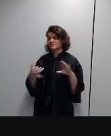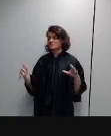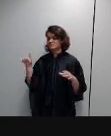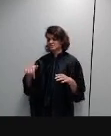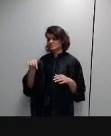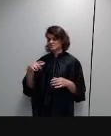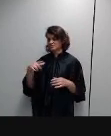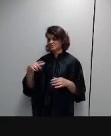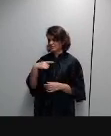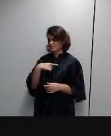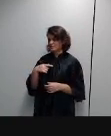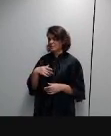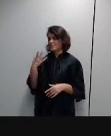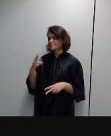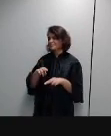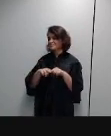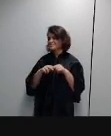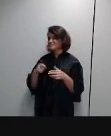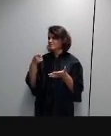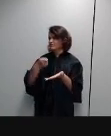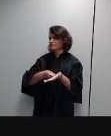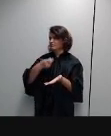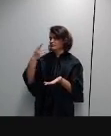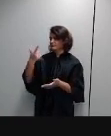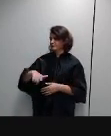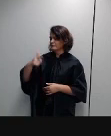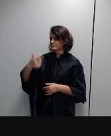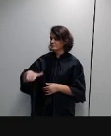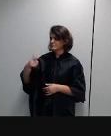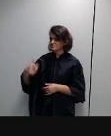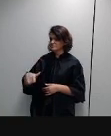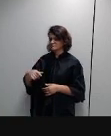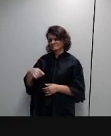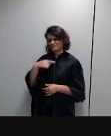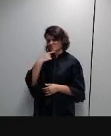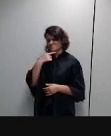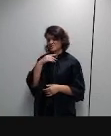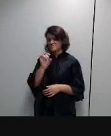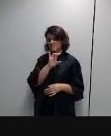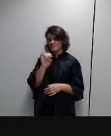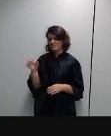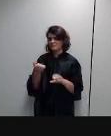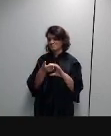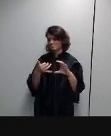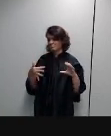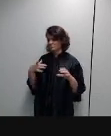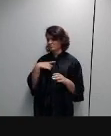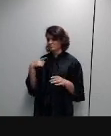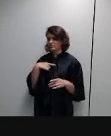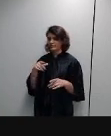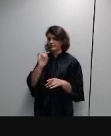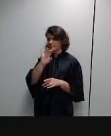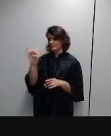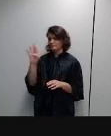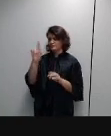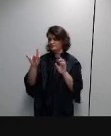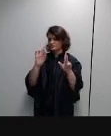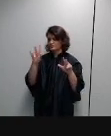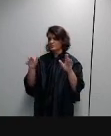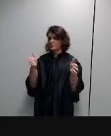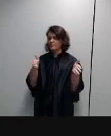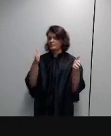eu insistir e cada caso tem a sua personalidade as suas circunstâncias de tempo lugar e modo